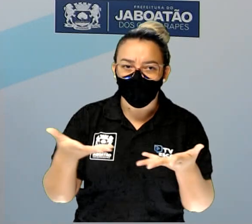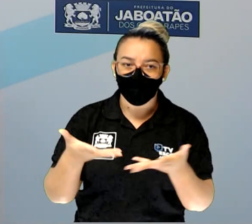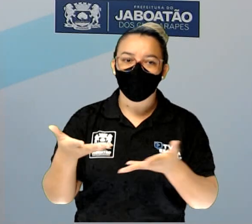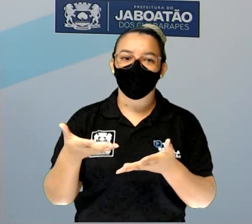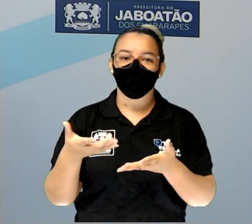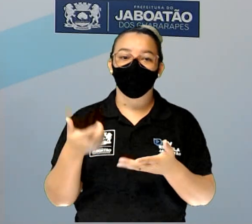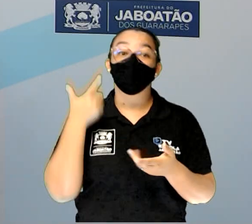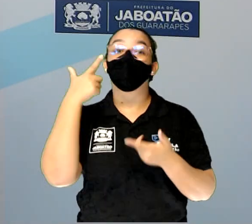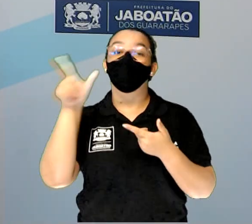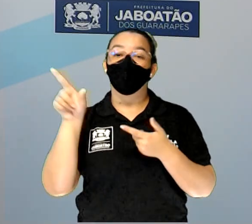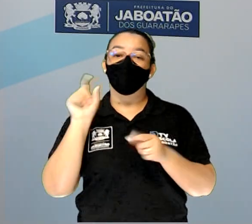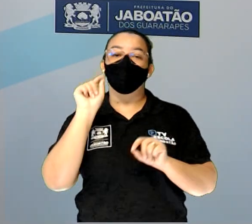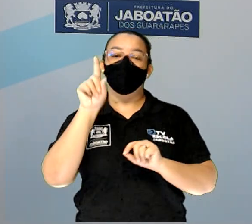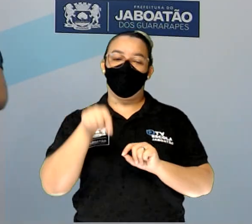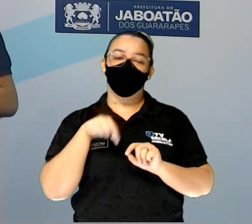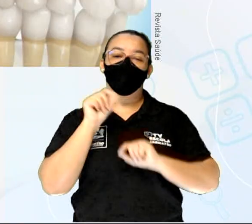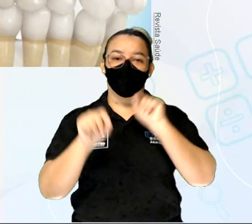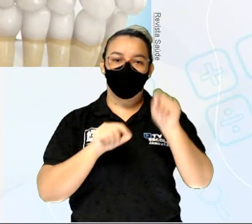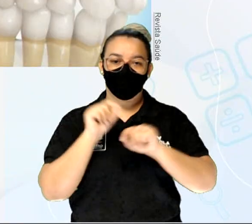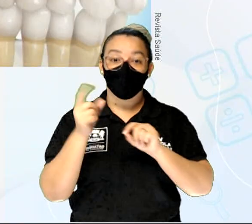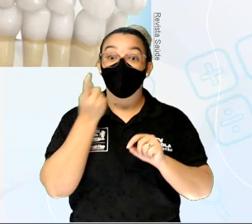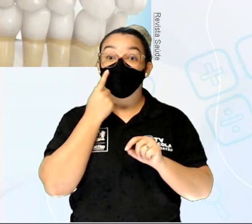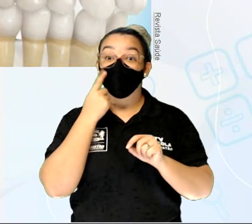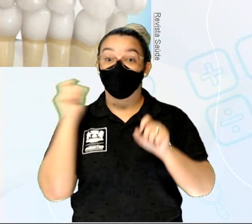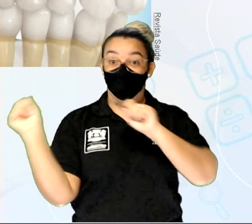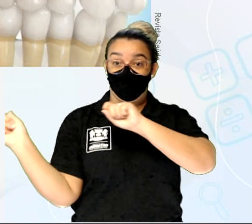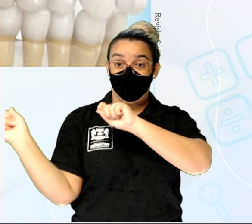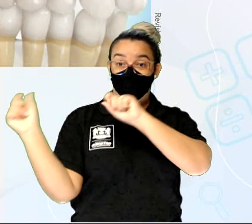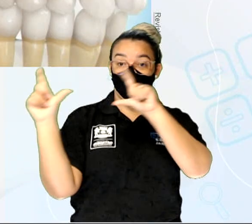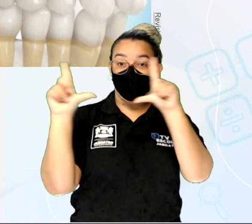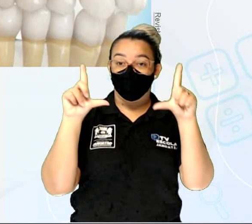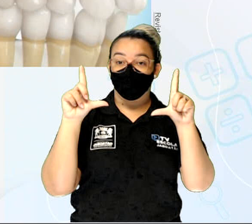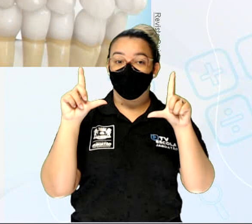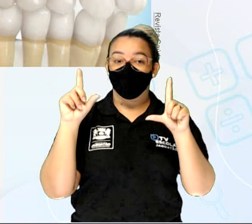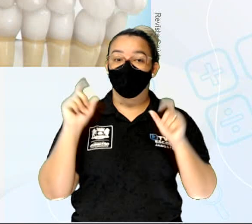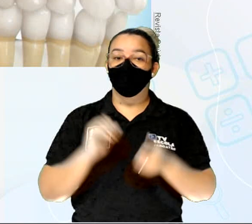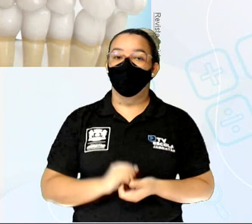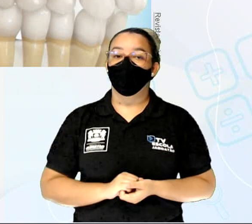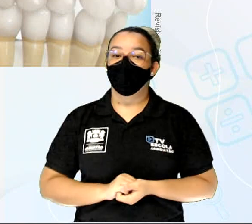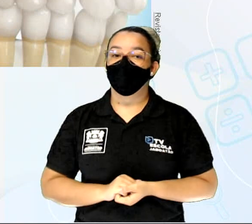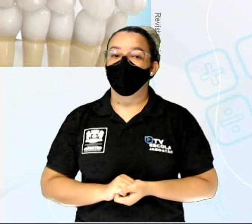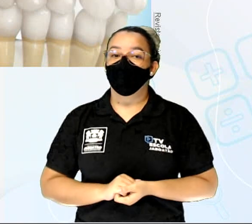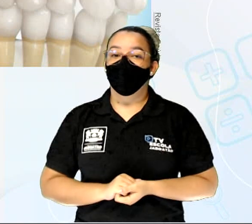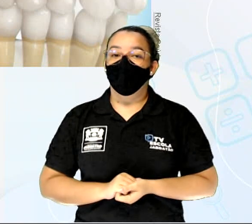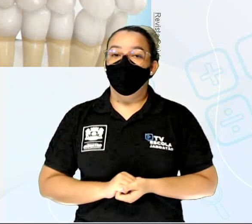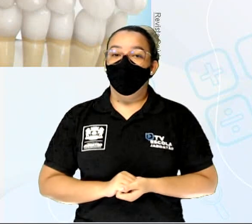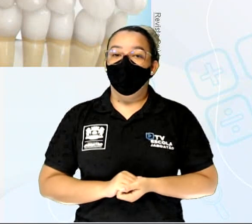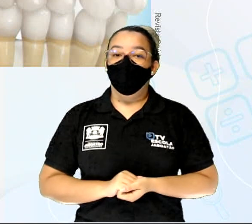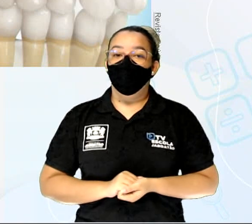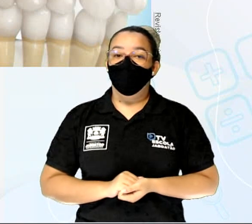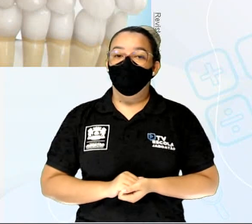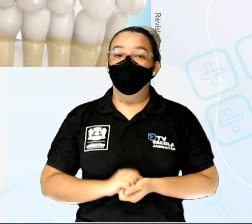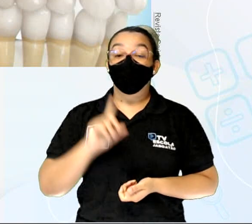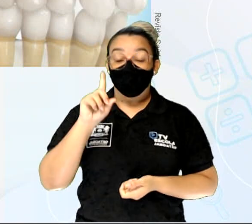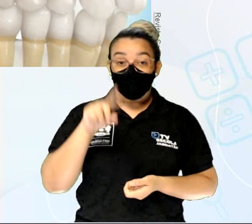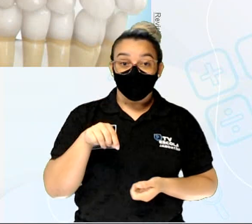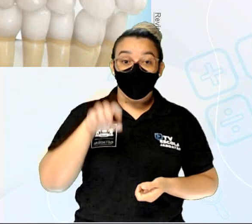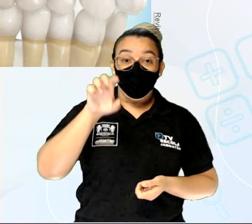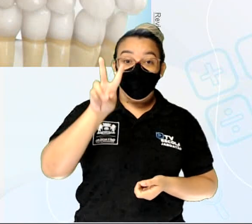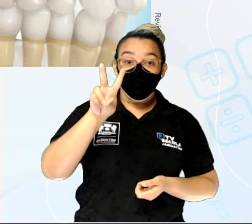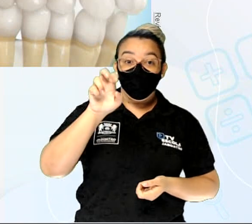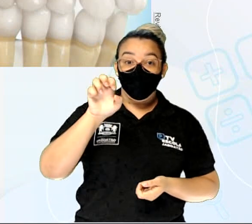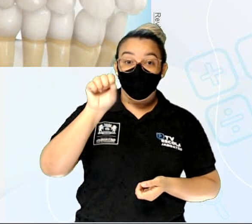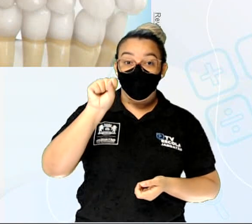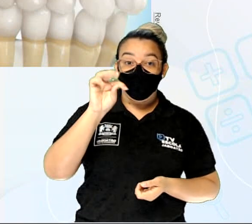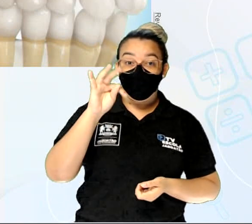evidências anatômicas, a gente pode ver aqui na tela, são os órgãos vestigiais. A espécie humana, por exemplo,